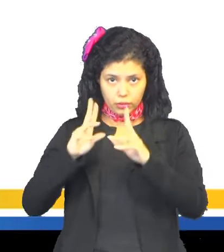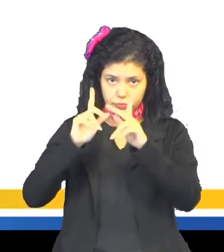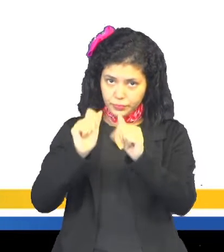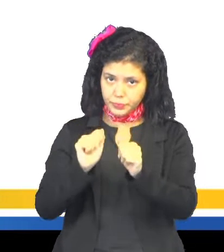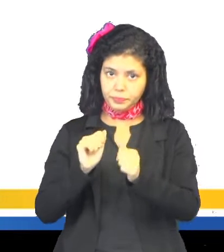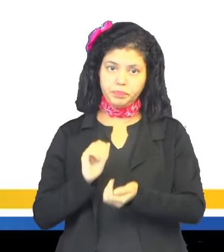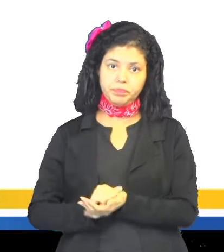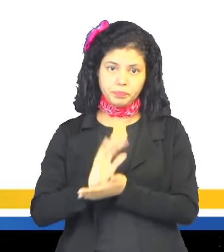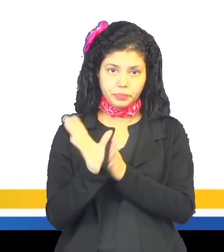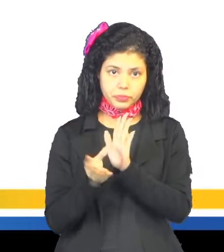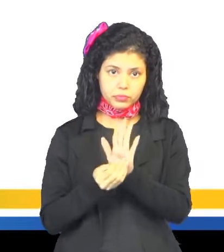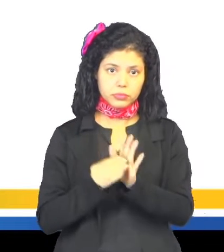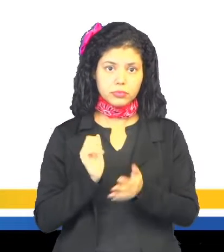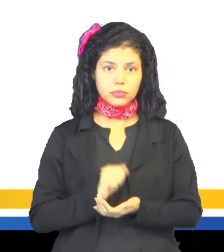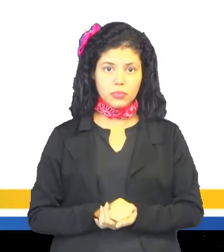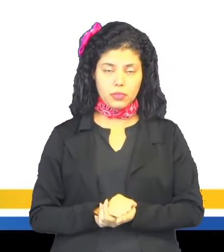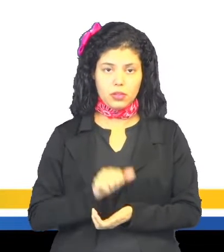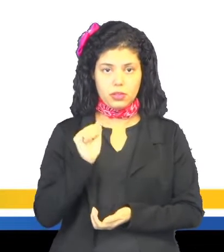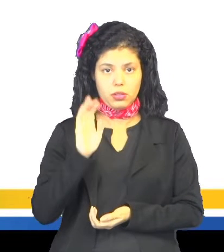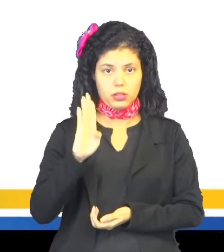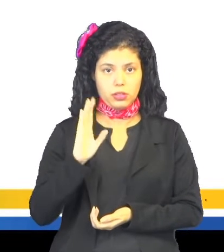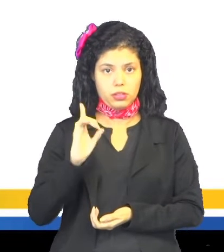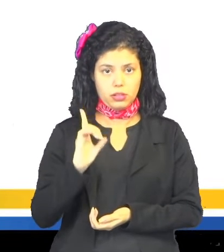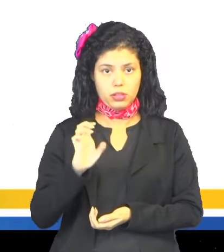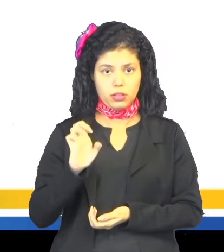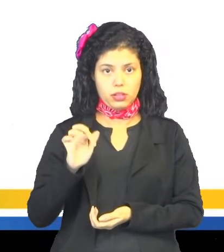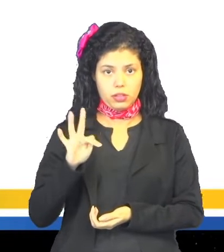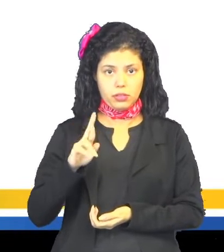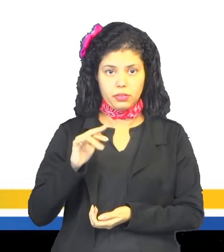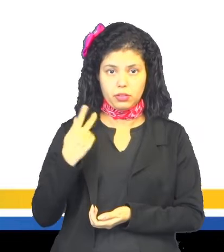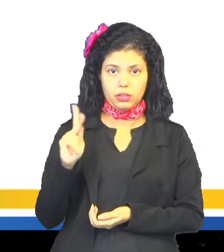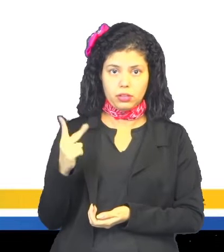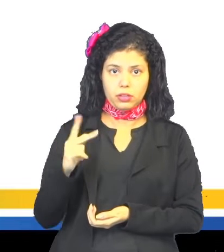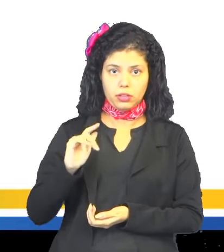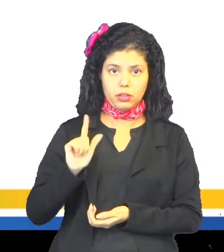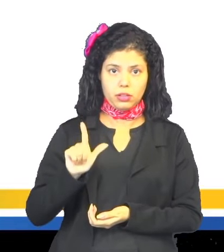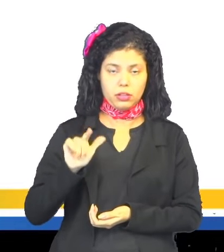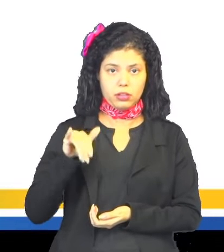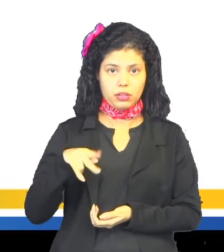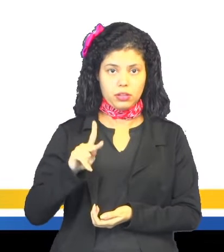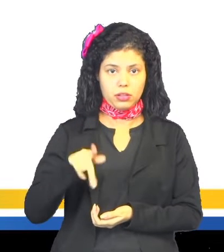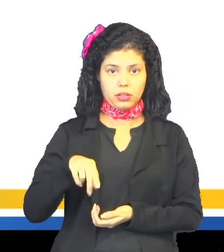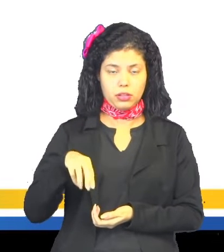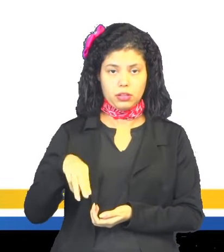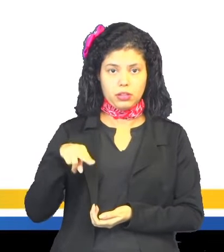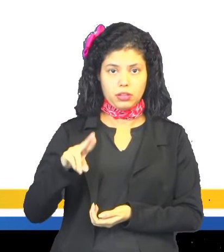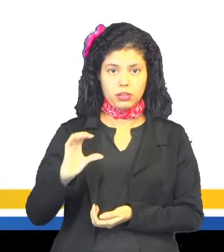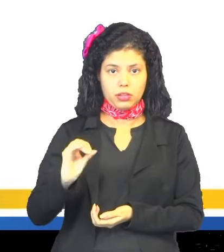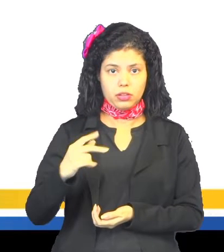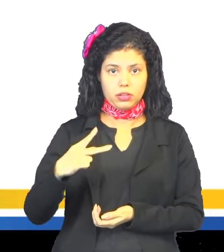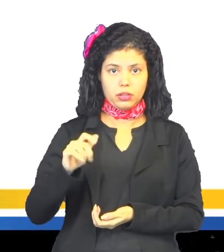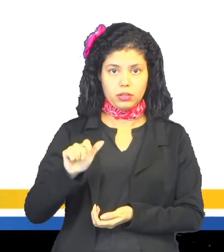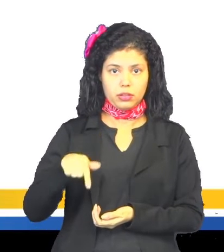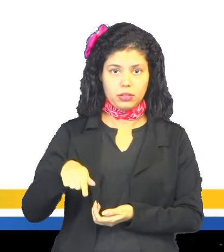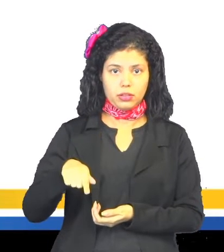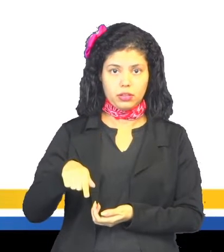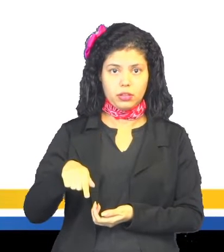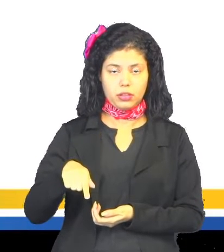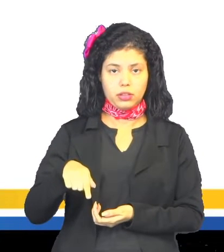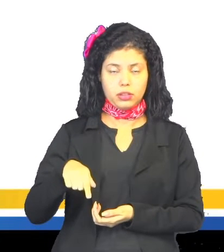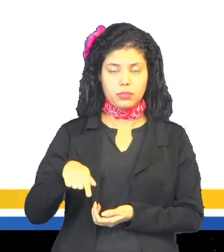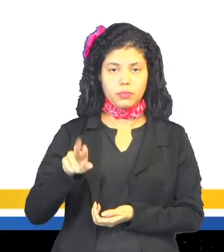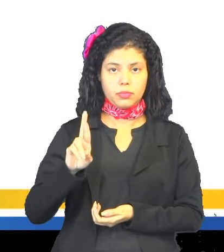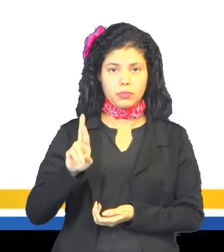ali né que é composto pela letra a a b c d e f g h i j k l m n